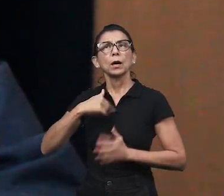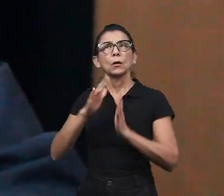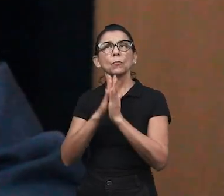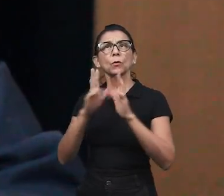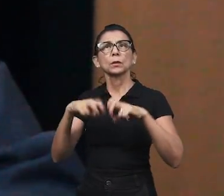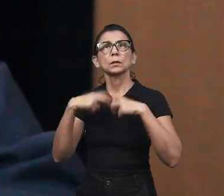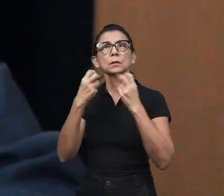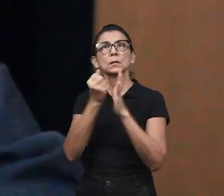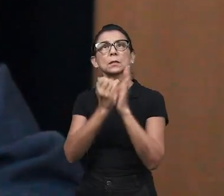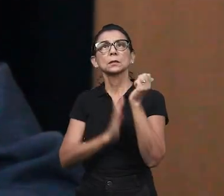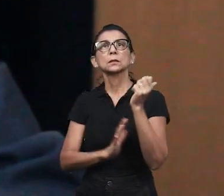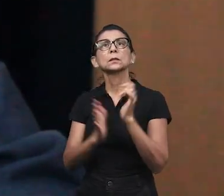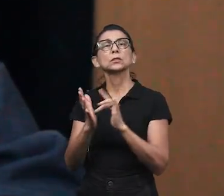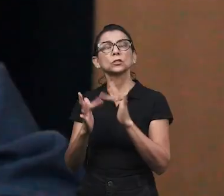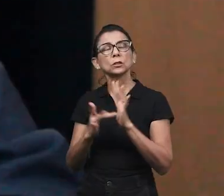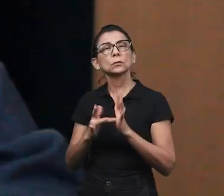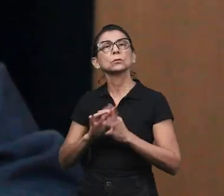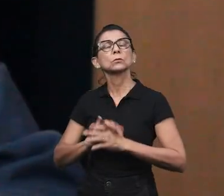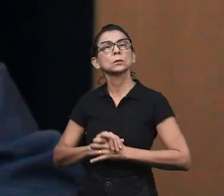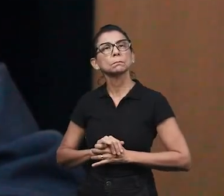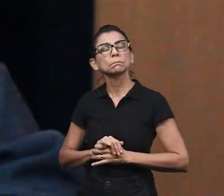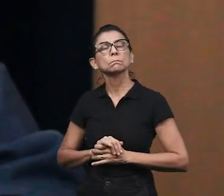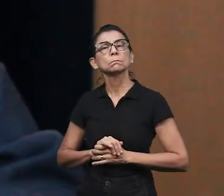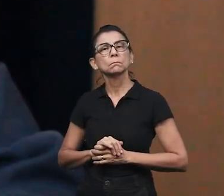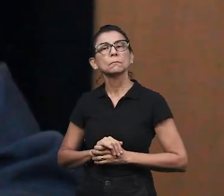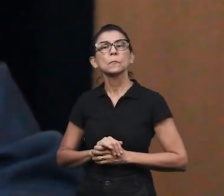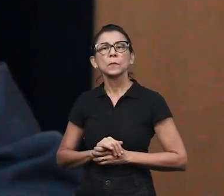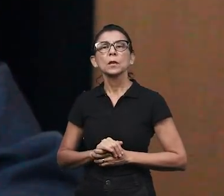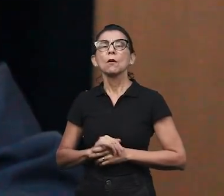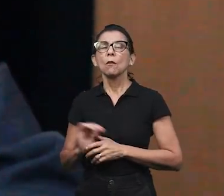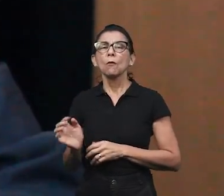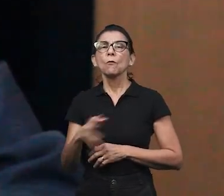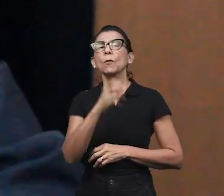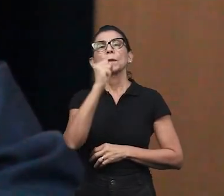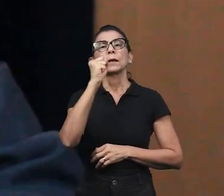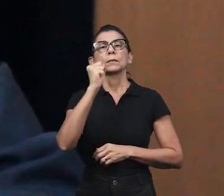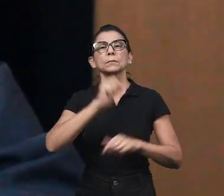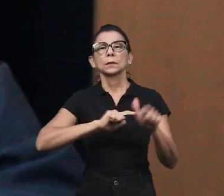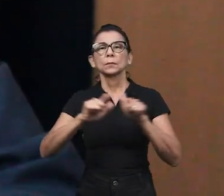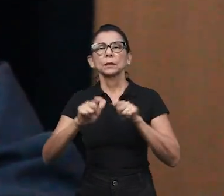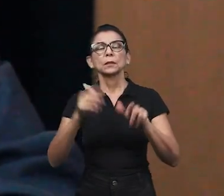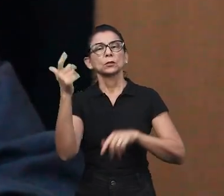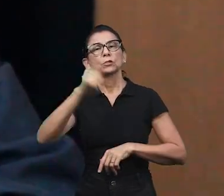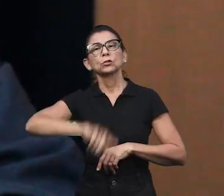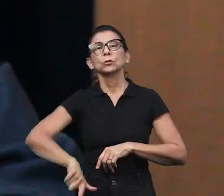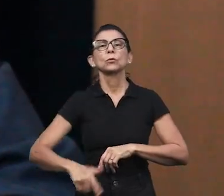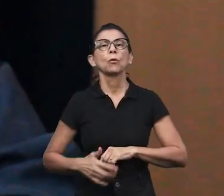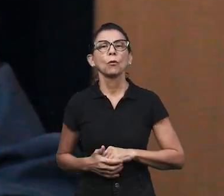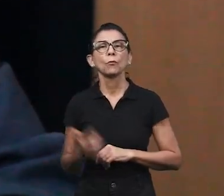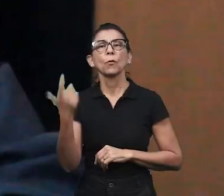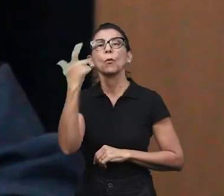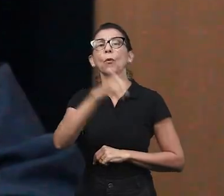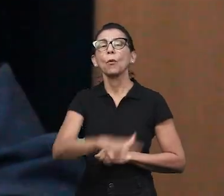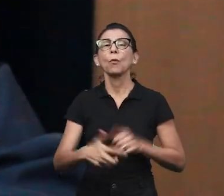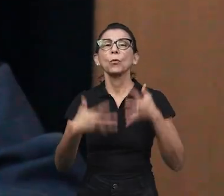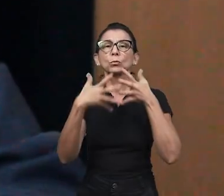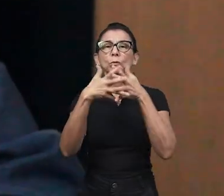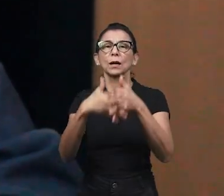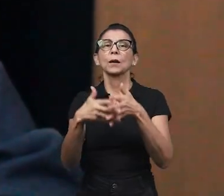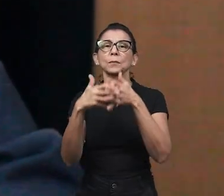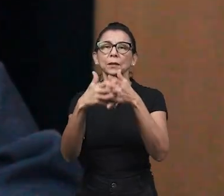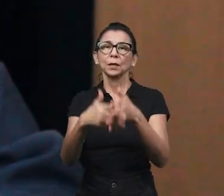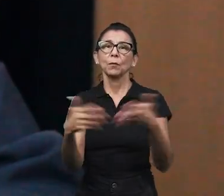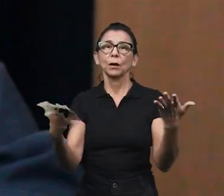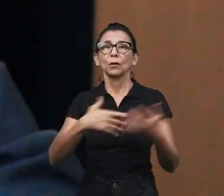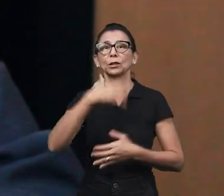como se eu não tivesse descarregado caminhão nenhum. Eu fiz uso, não é, do clamor pelo